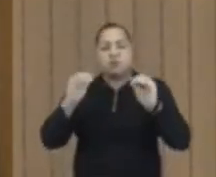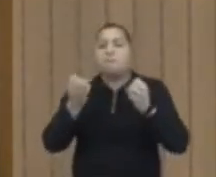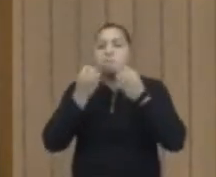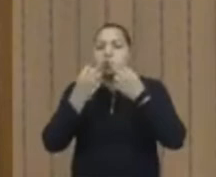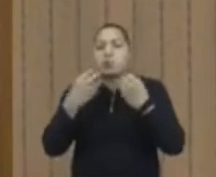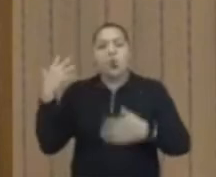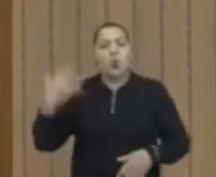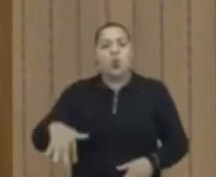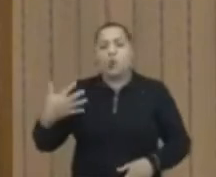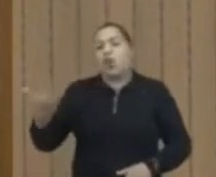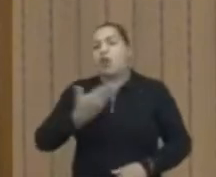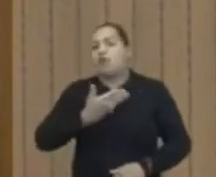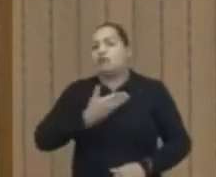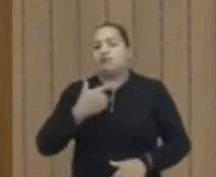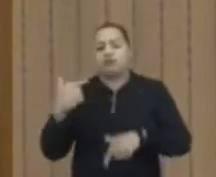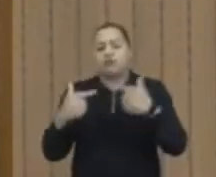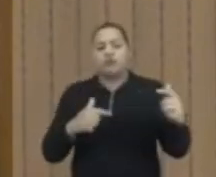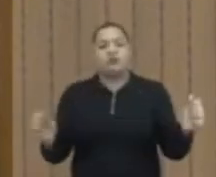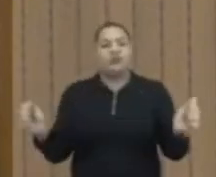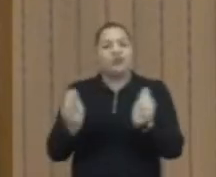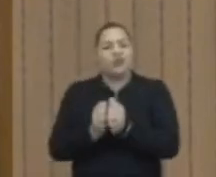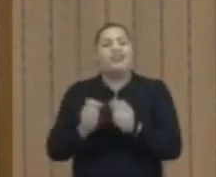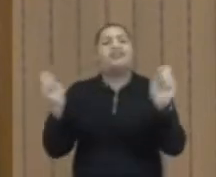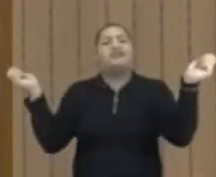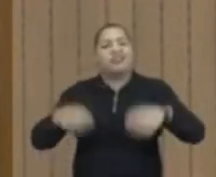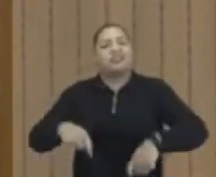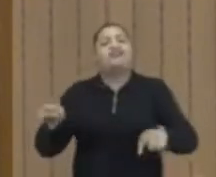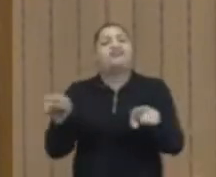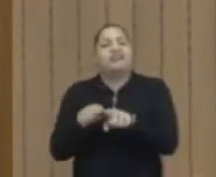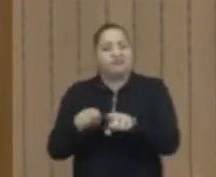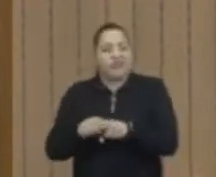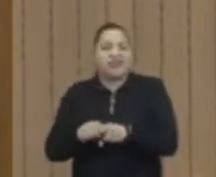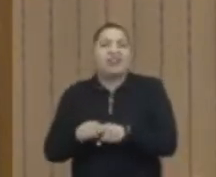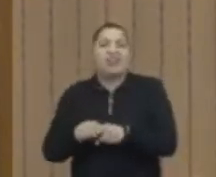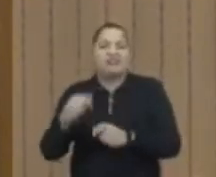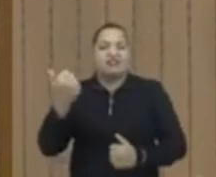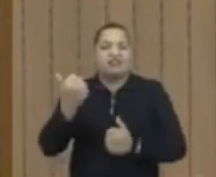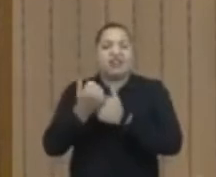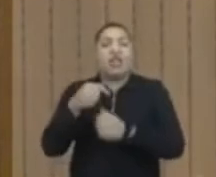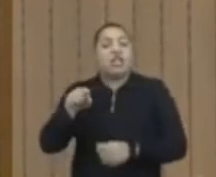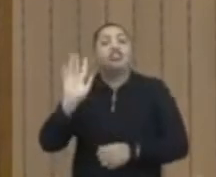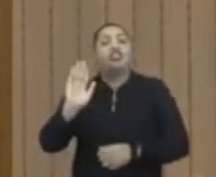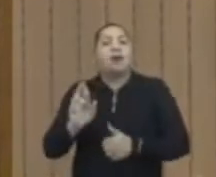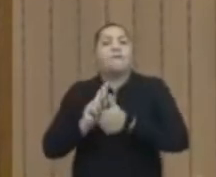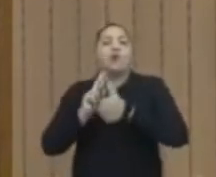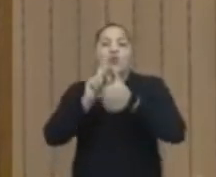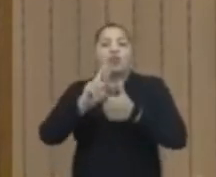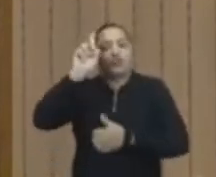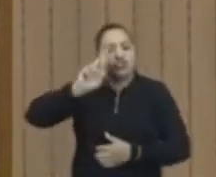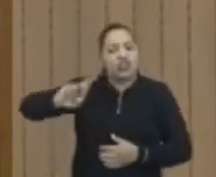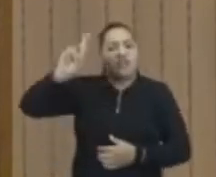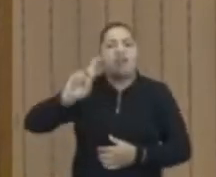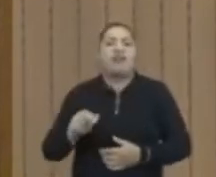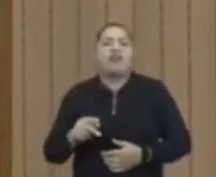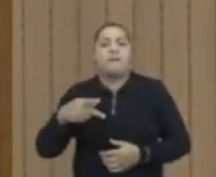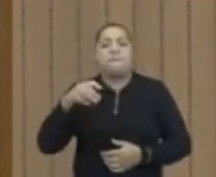colega fenomenal de trabalho e que pôde também colaborar. Foi procurador-chefe, o Biratã foi procurador-chefe, o